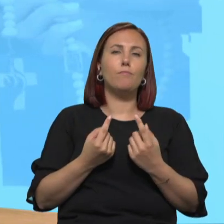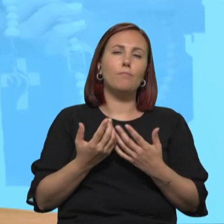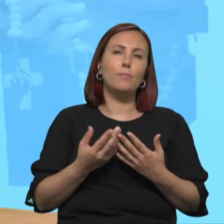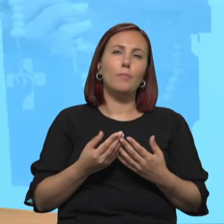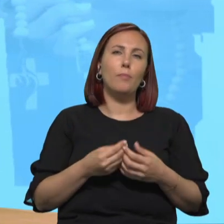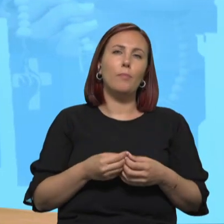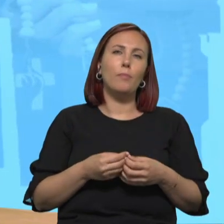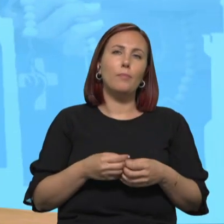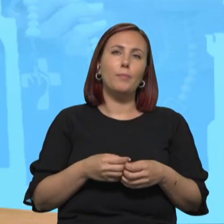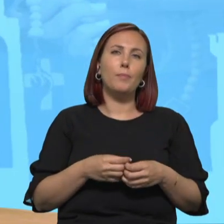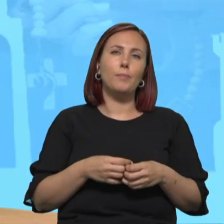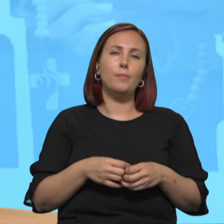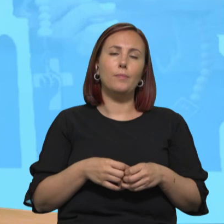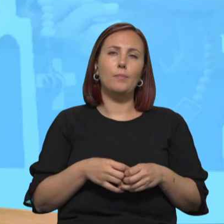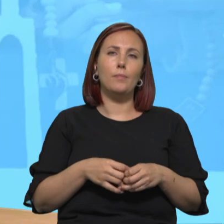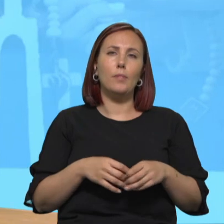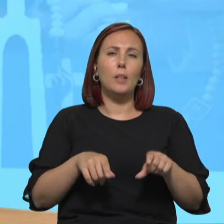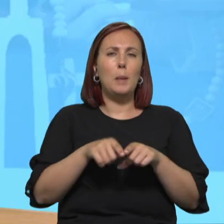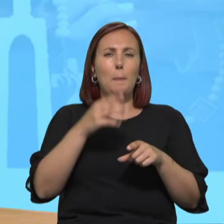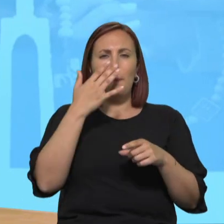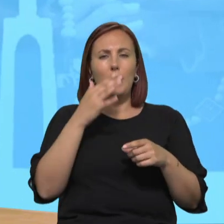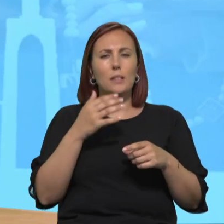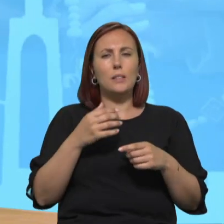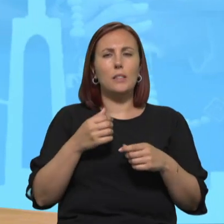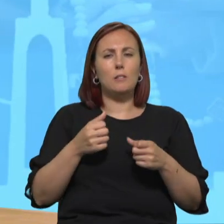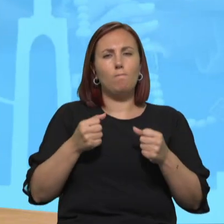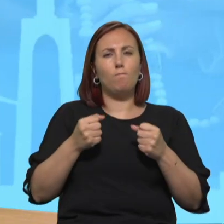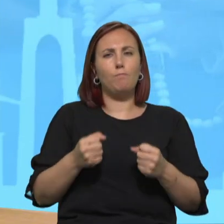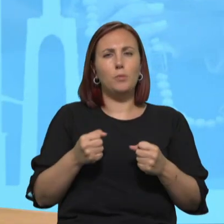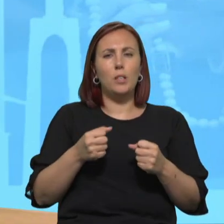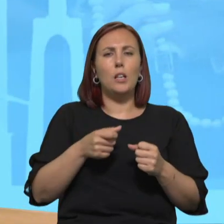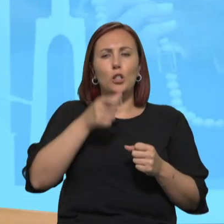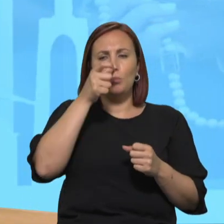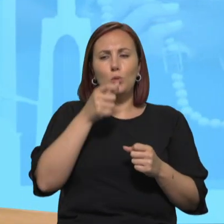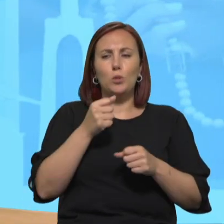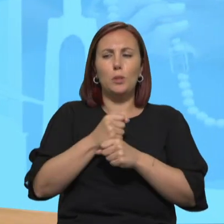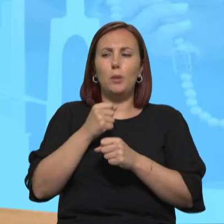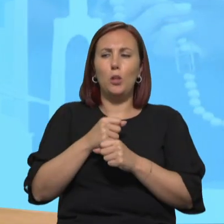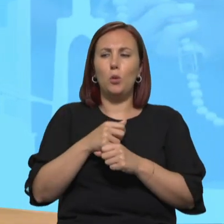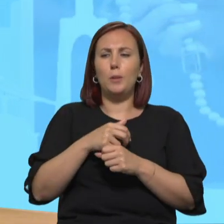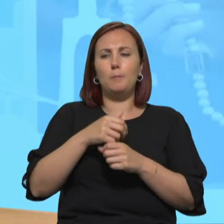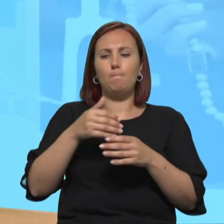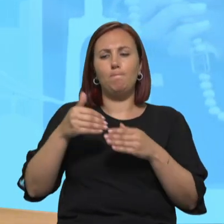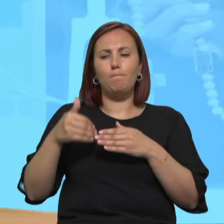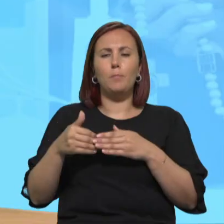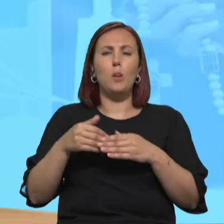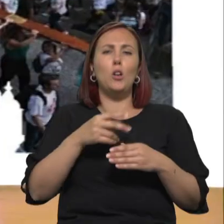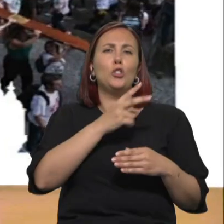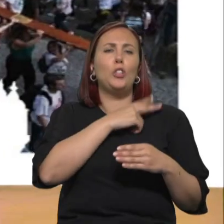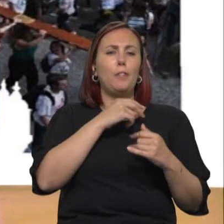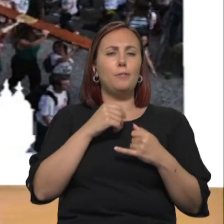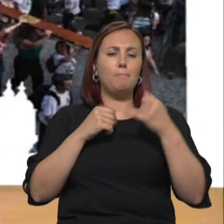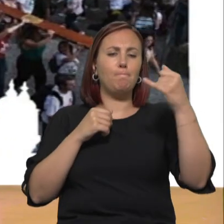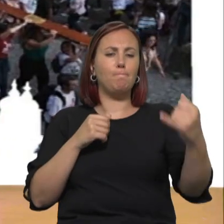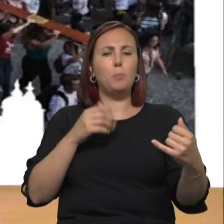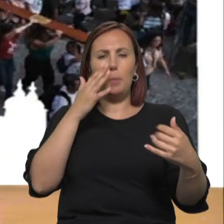um estado de barricada, em que os trabalhadores se colocam de um lado e os patrões do outro. O